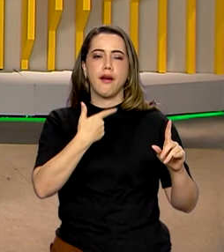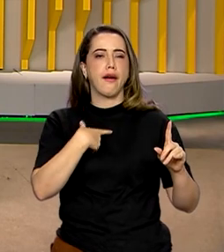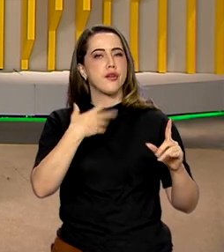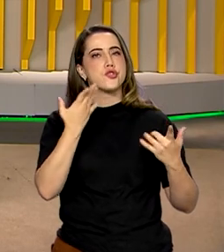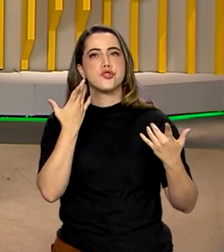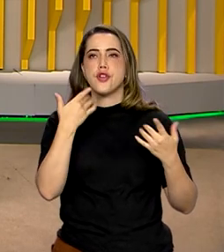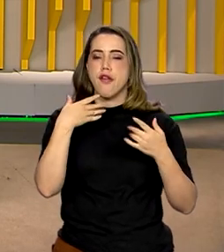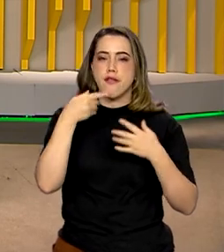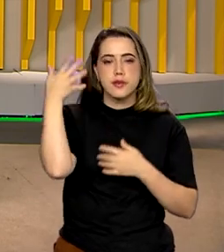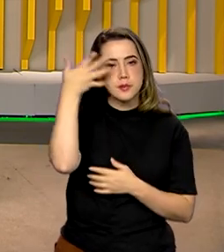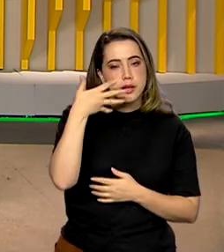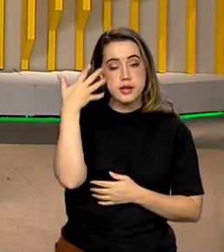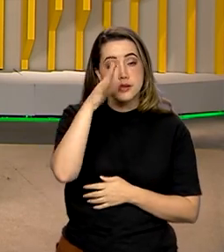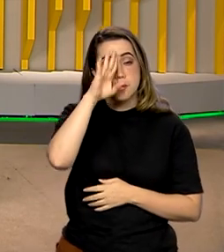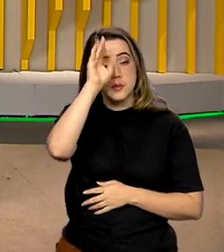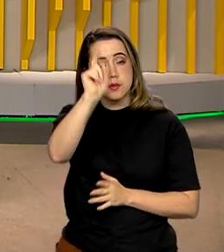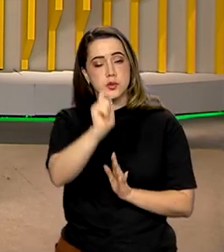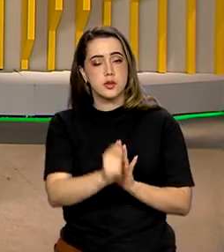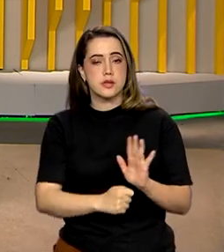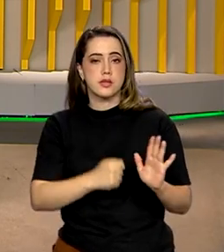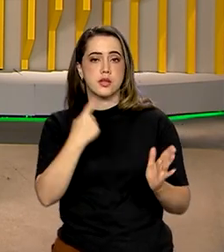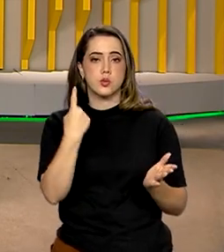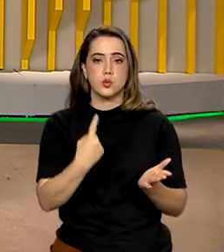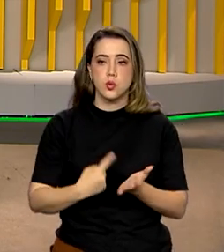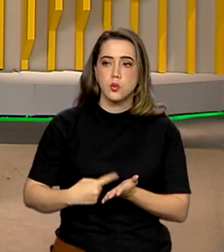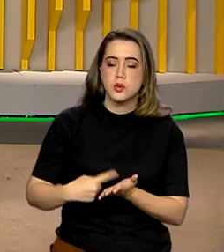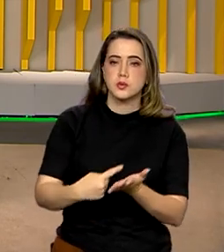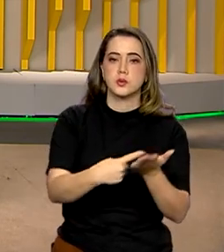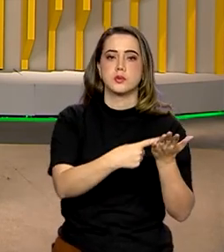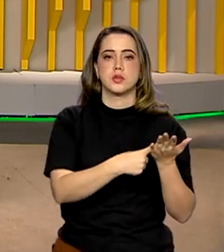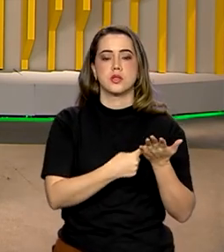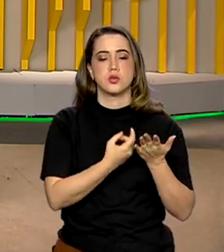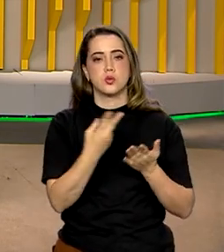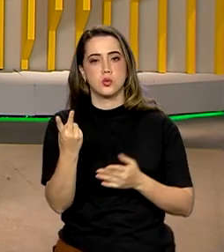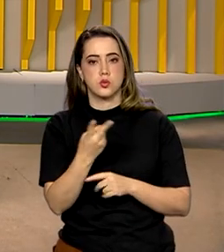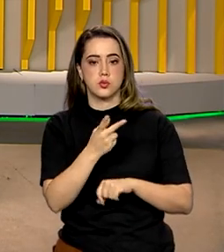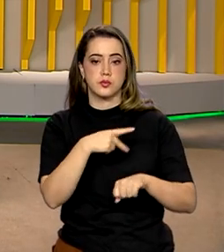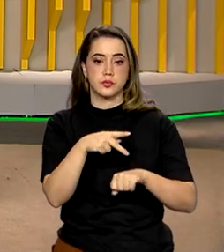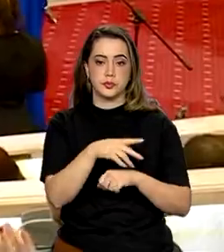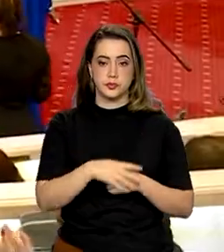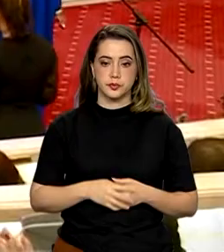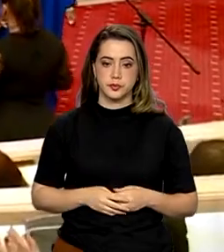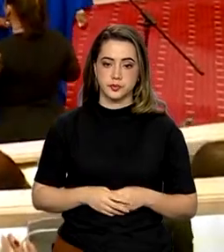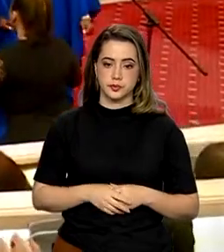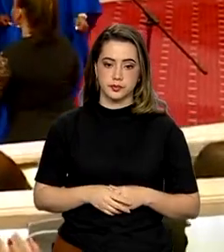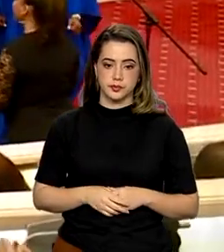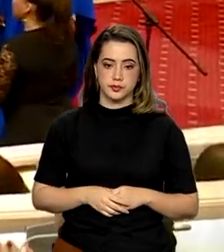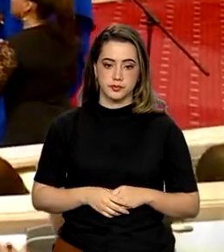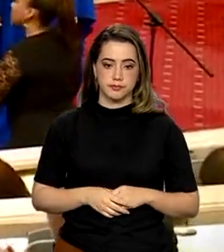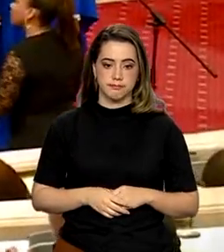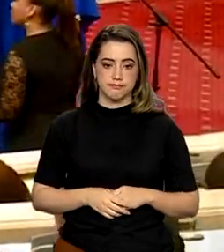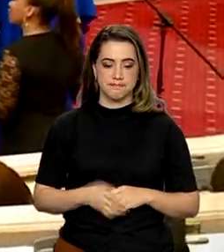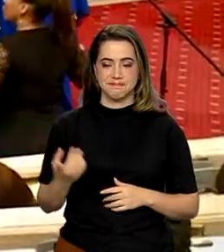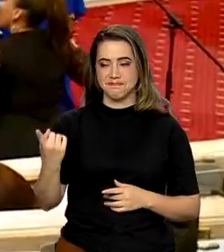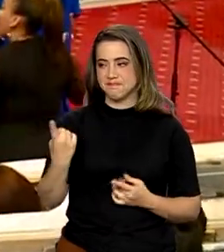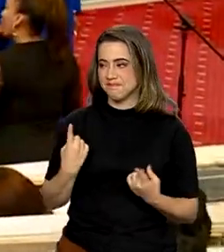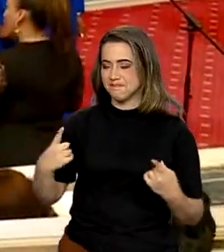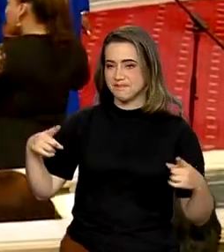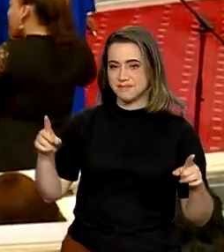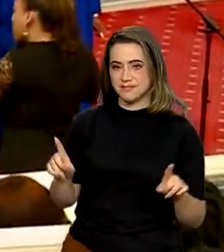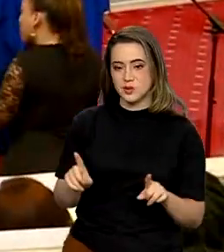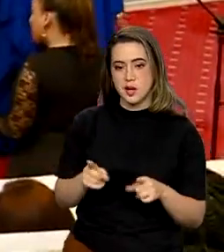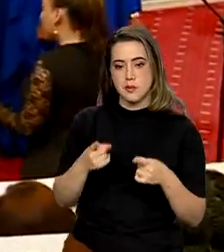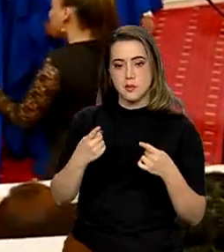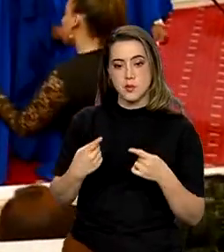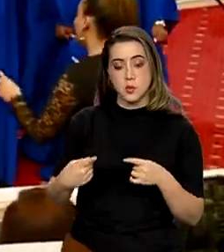e, principalmente, a assinatura de uma série de parcerias entre os dois países. A música entoada em